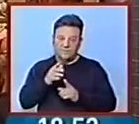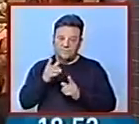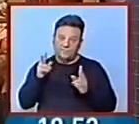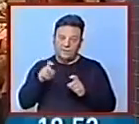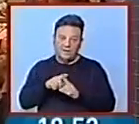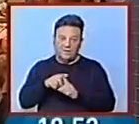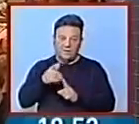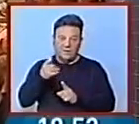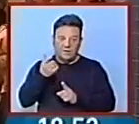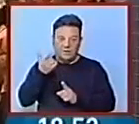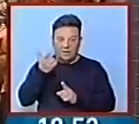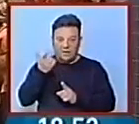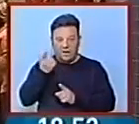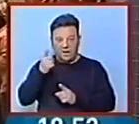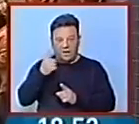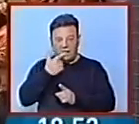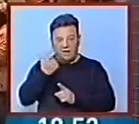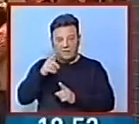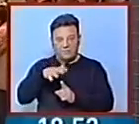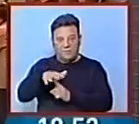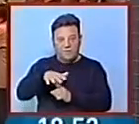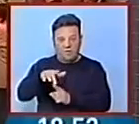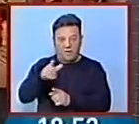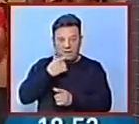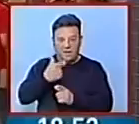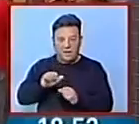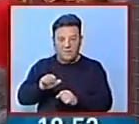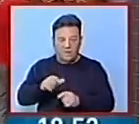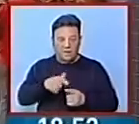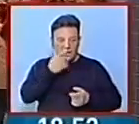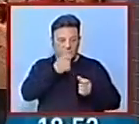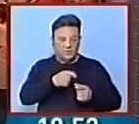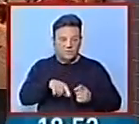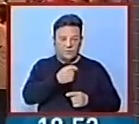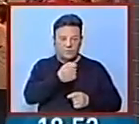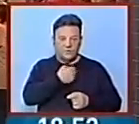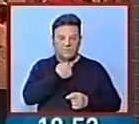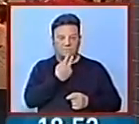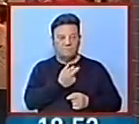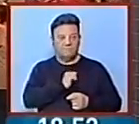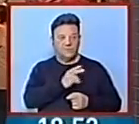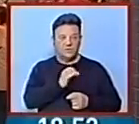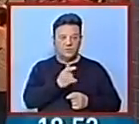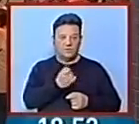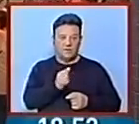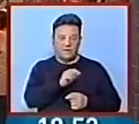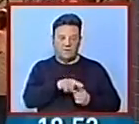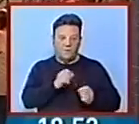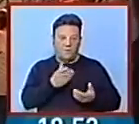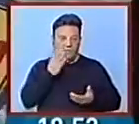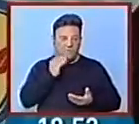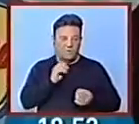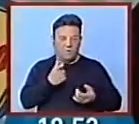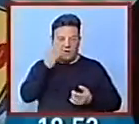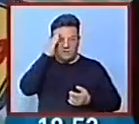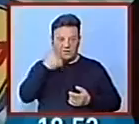como a lisboetização da língua. O pessoal foge um bocadinho ao sotaque, ao próprio sotaque, ou por vergonha, ou por achar